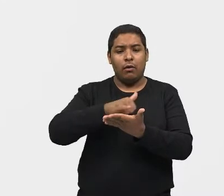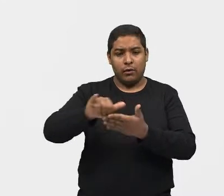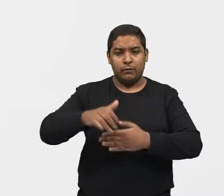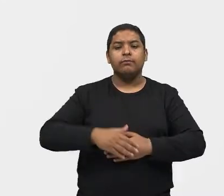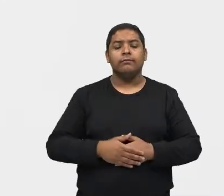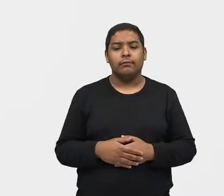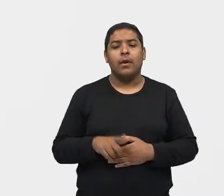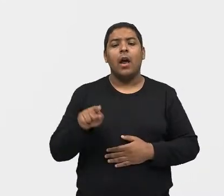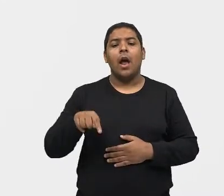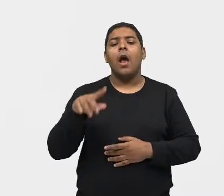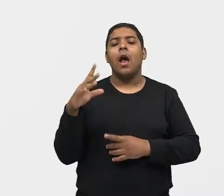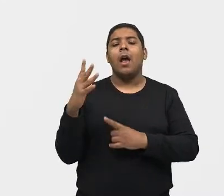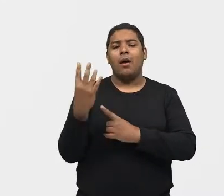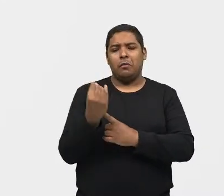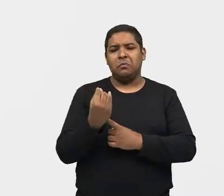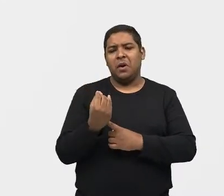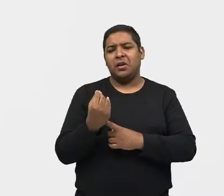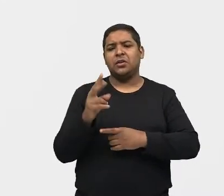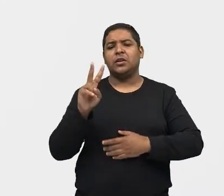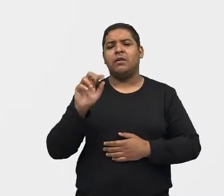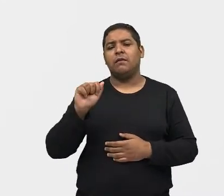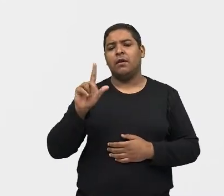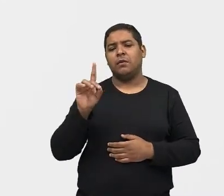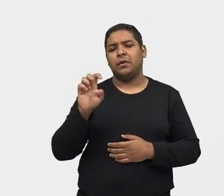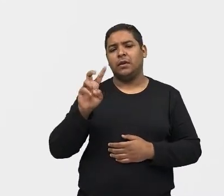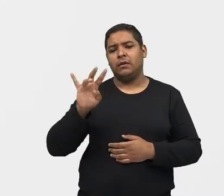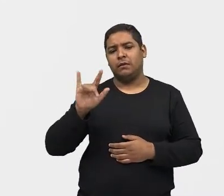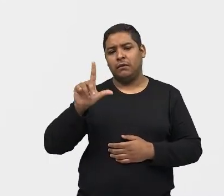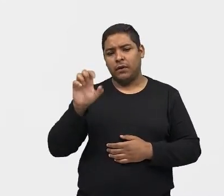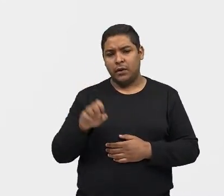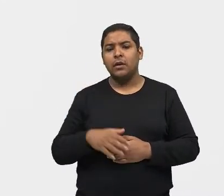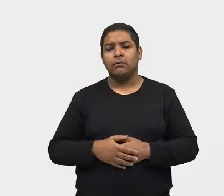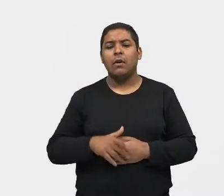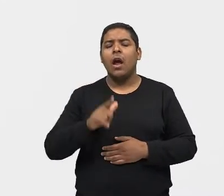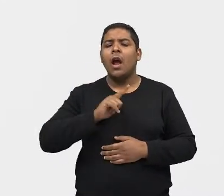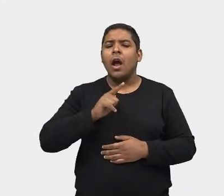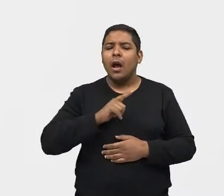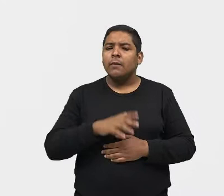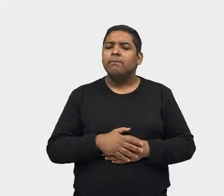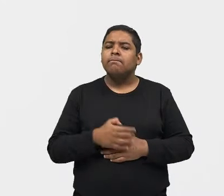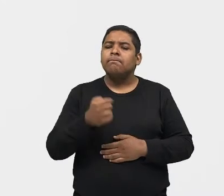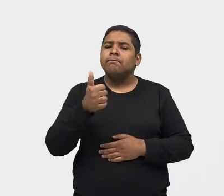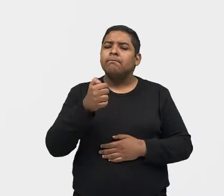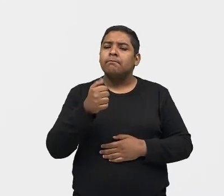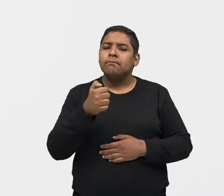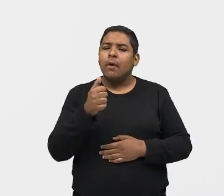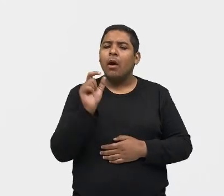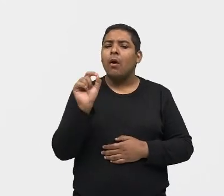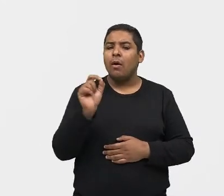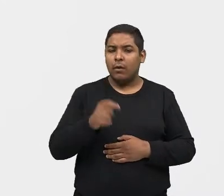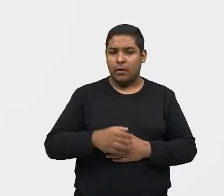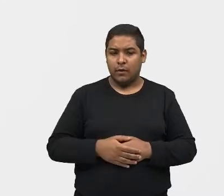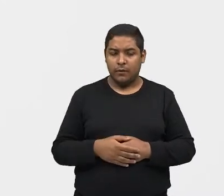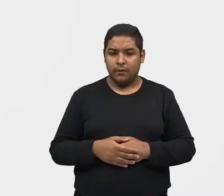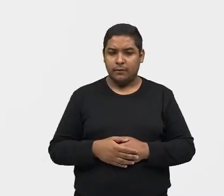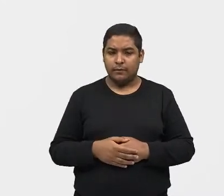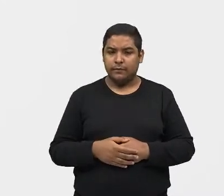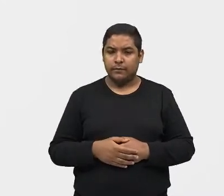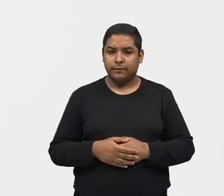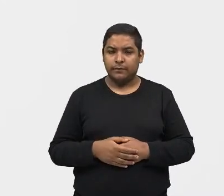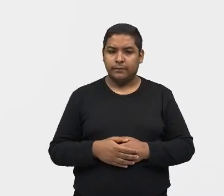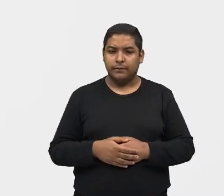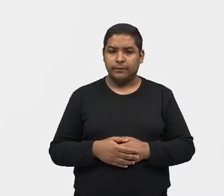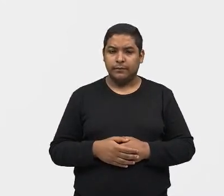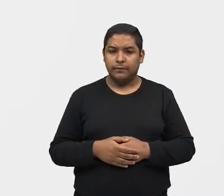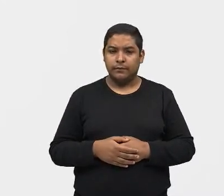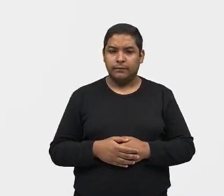Vaudeville e o Harrison Ford executou pequenos trotes. Olha só, Fox executou pequeno trote